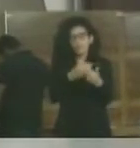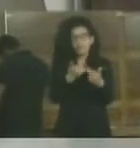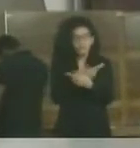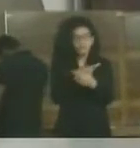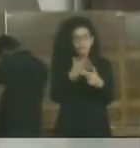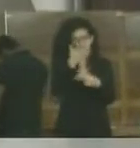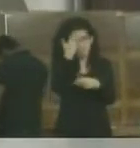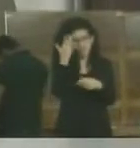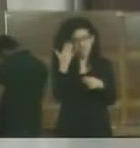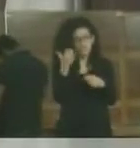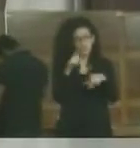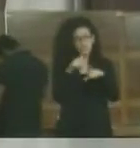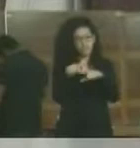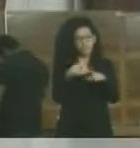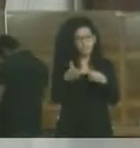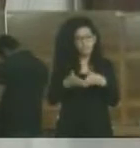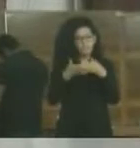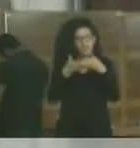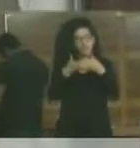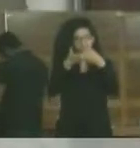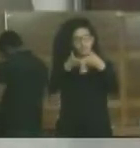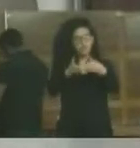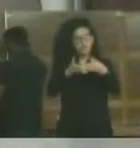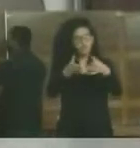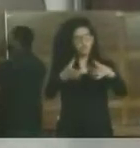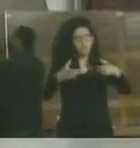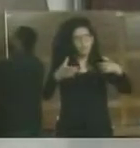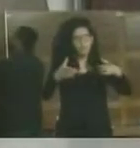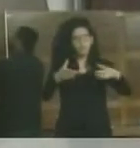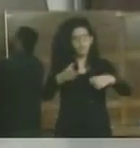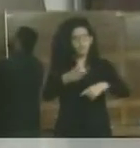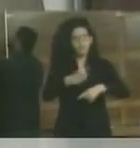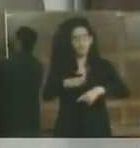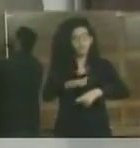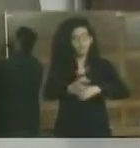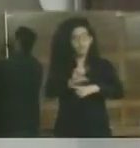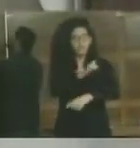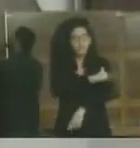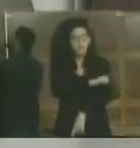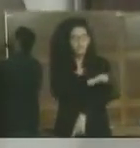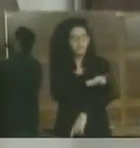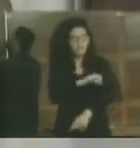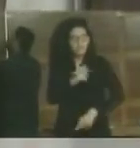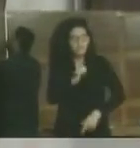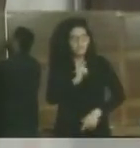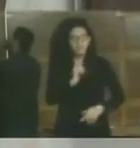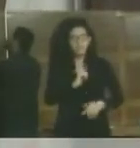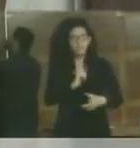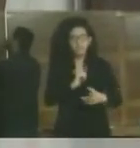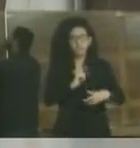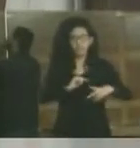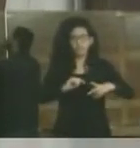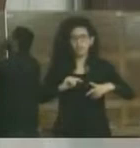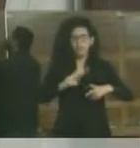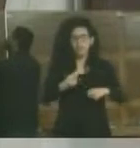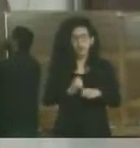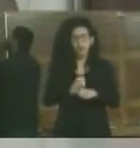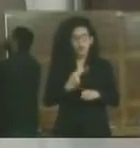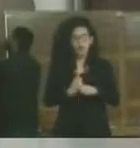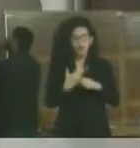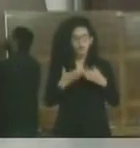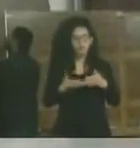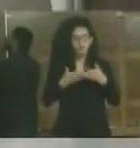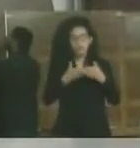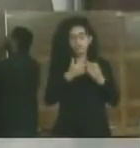metalúrgico qualificado, um setor naval que é o Rio de Janeiro, que é o berçário do setor naval, nós não